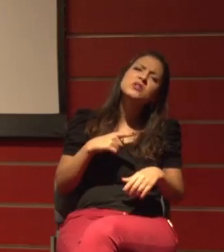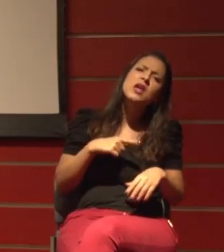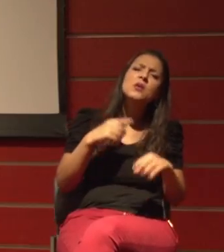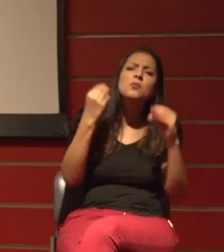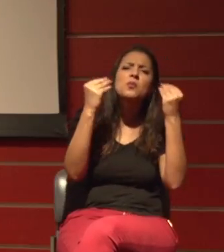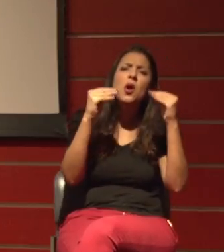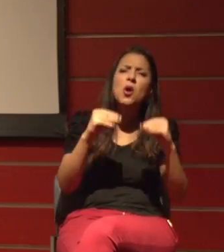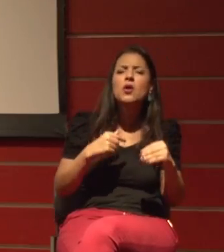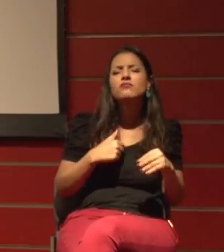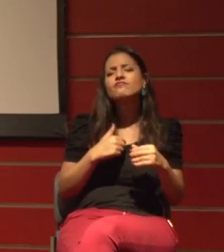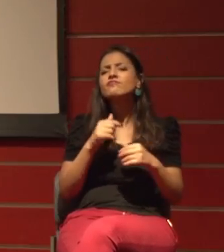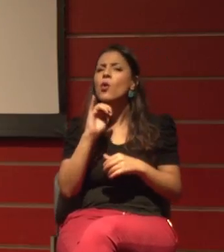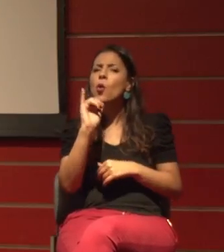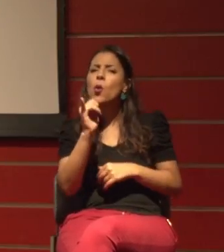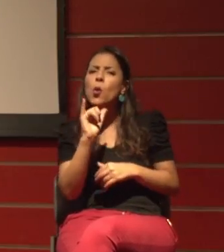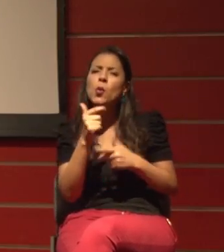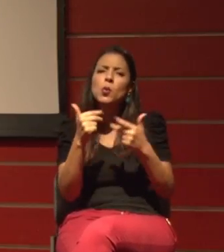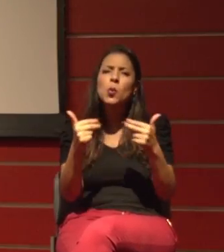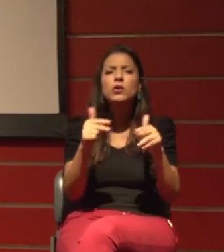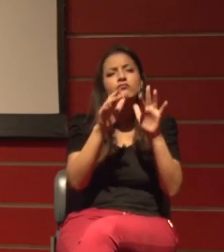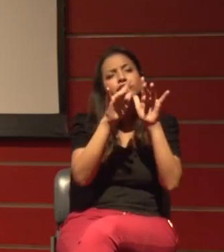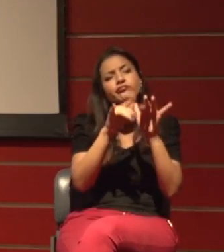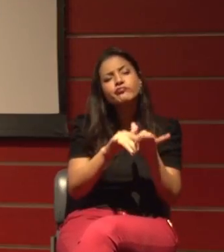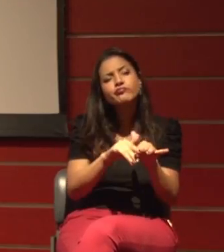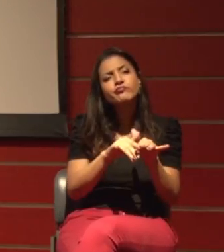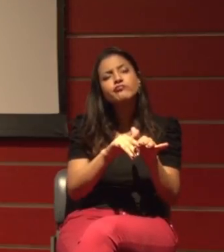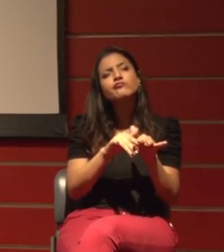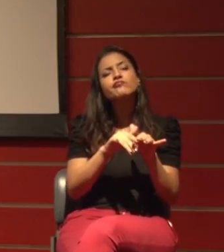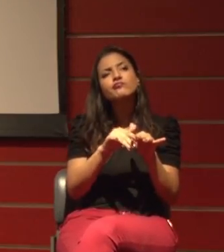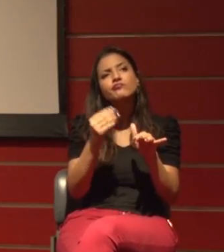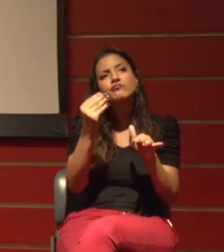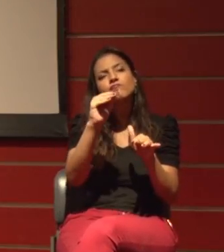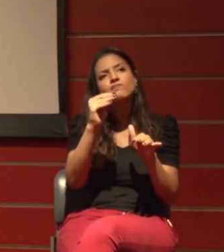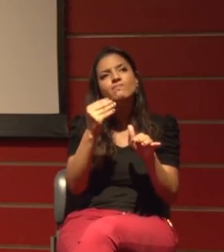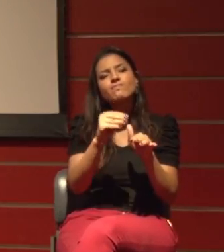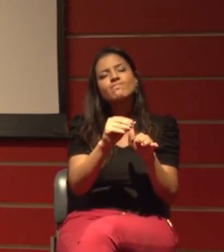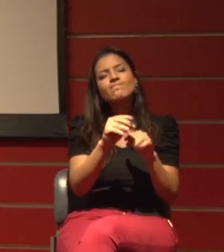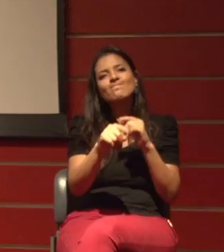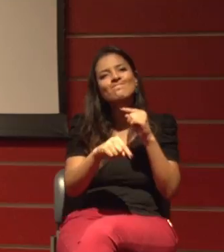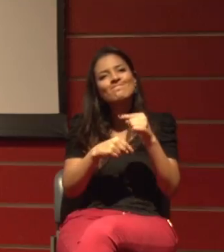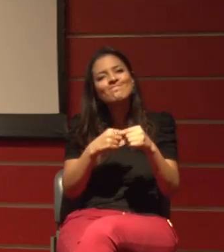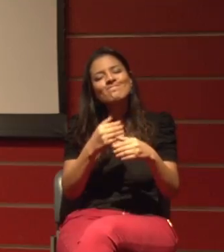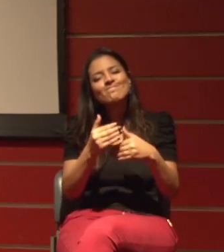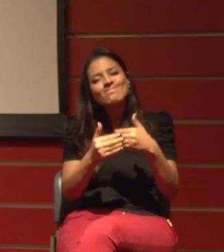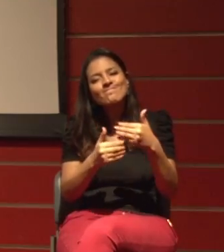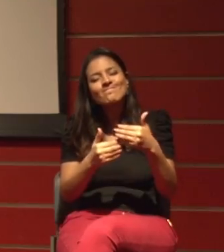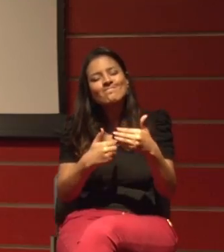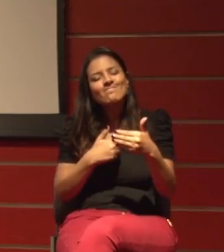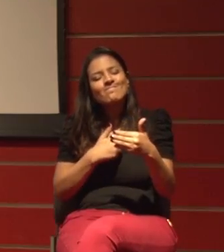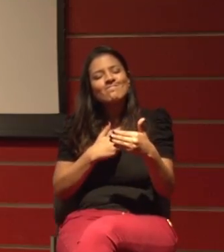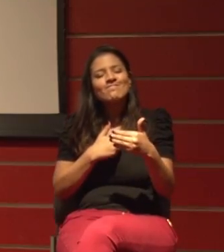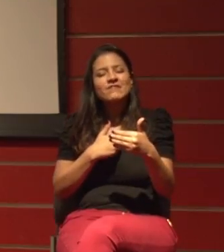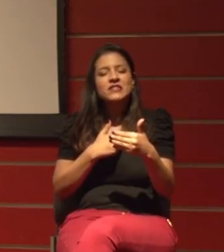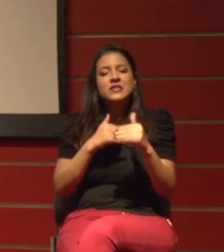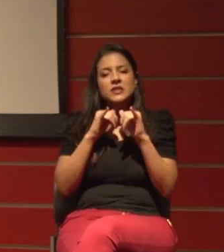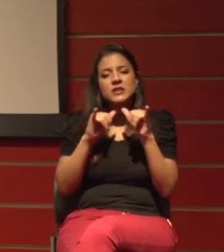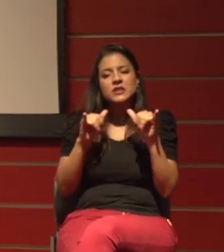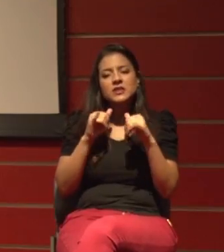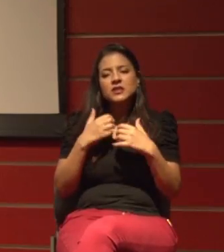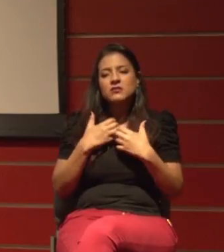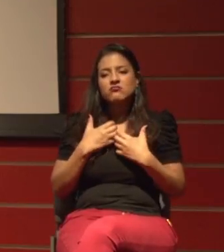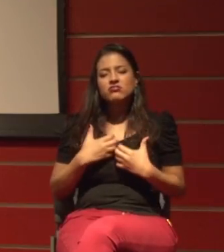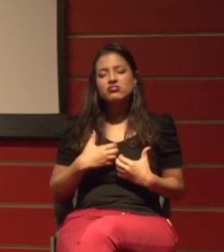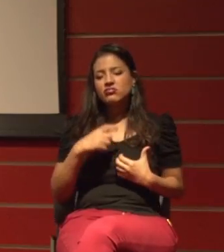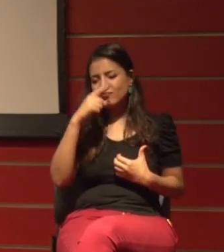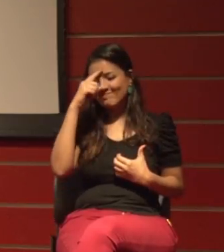contos alguma coisa e quando eu quis trocar de área né a publicidade me cansou eh eu como eu já era eu acho que uma